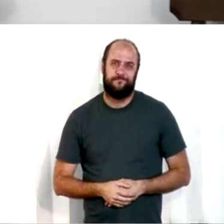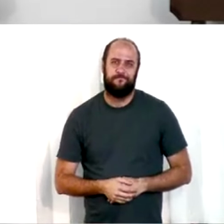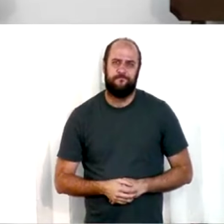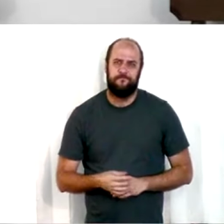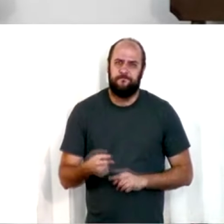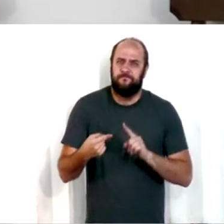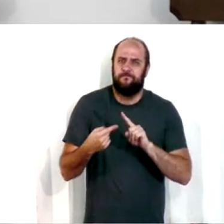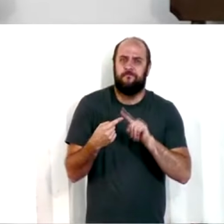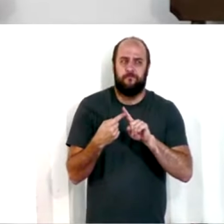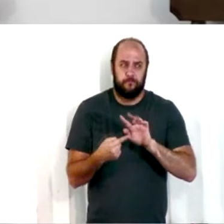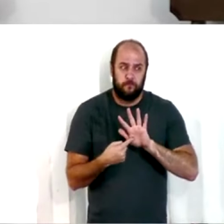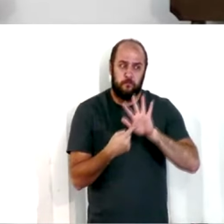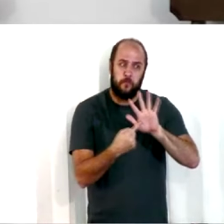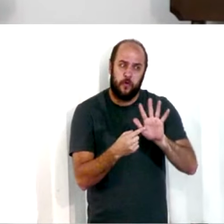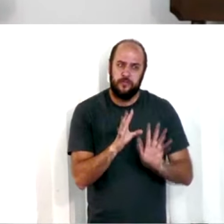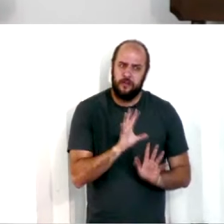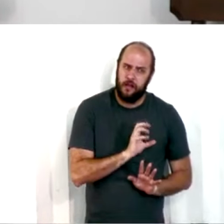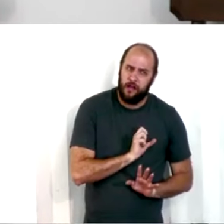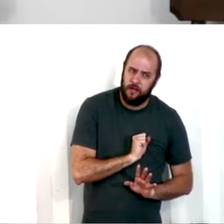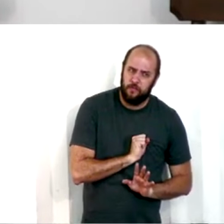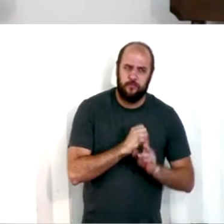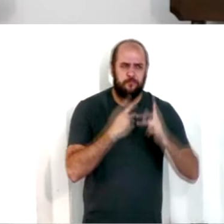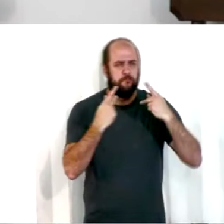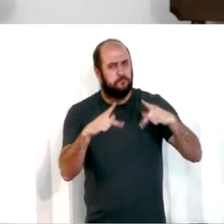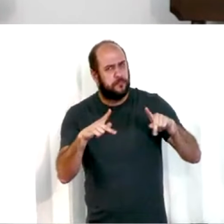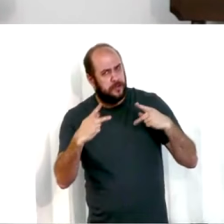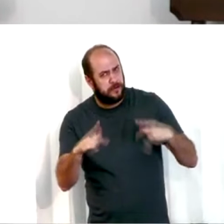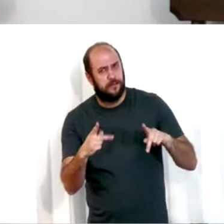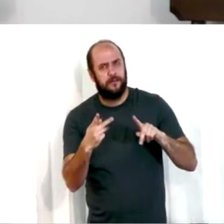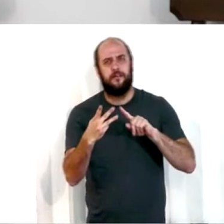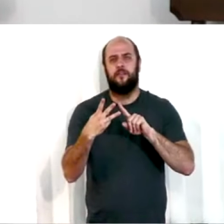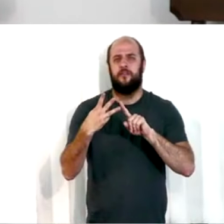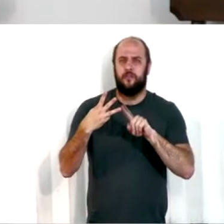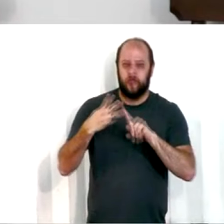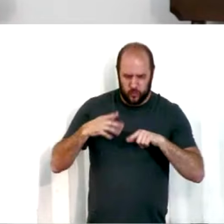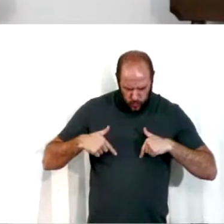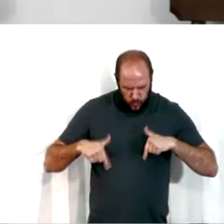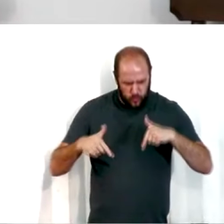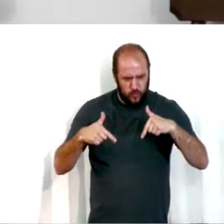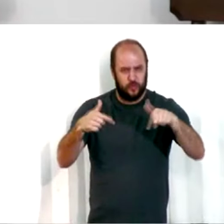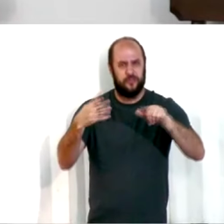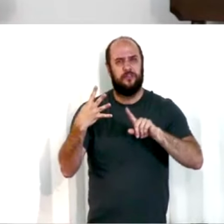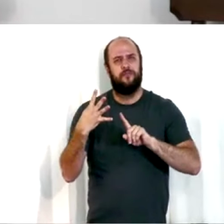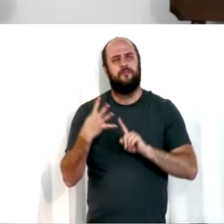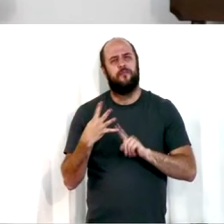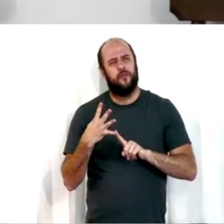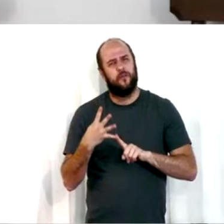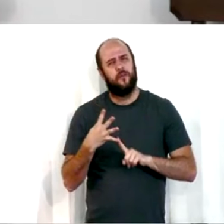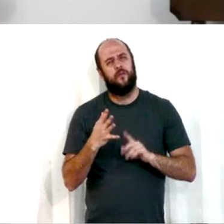Demonstrando amor e cuidado, pregando o evangelho, lutando em favor das pessoas,